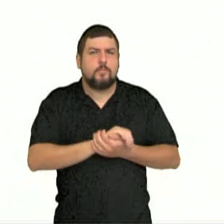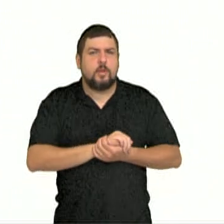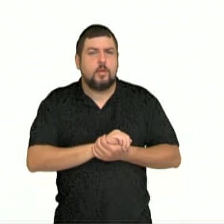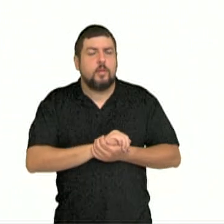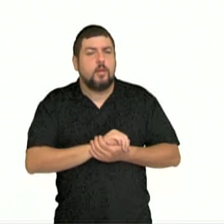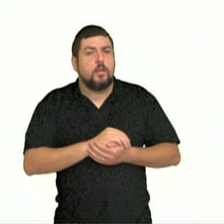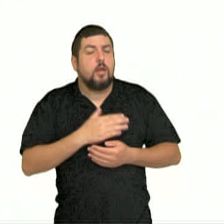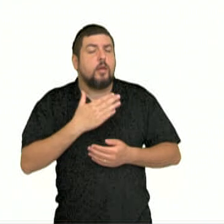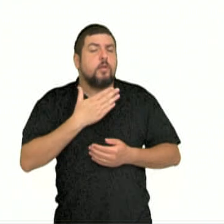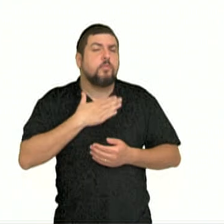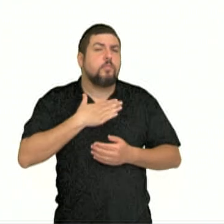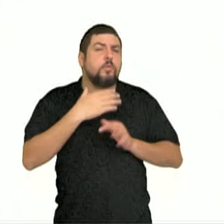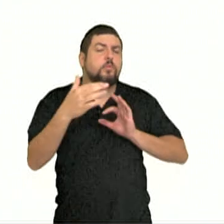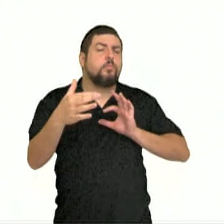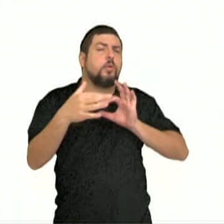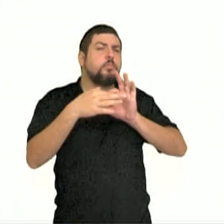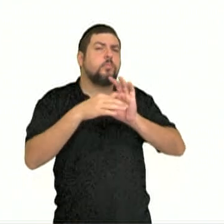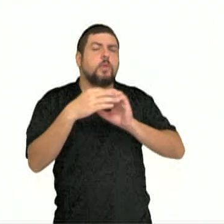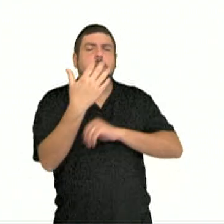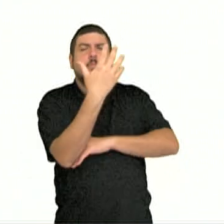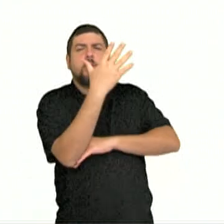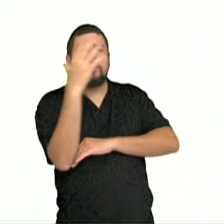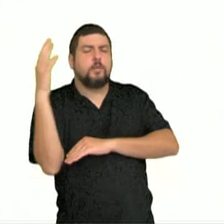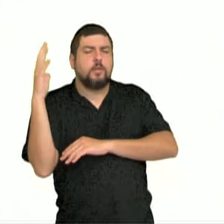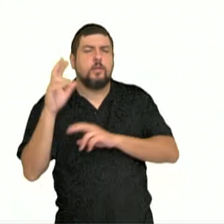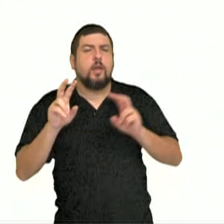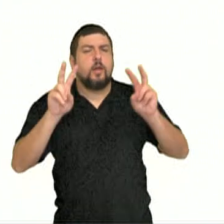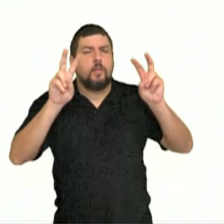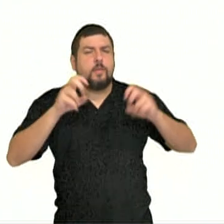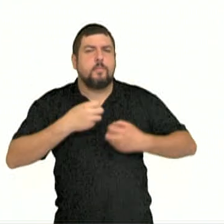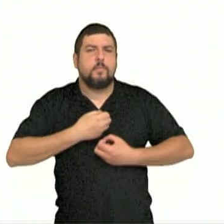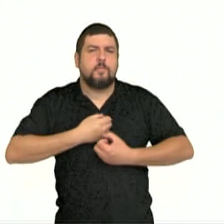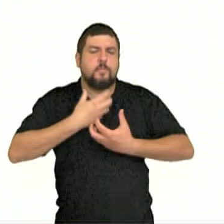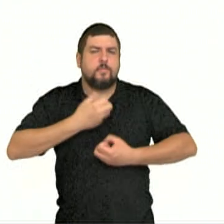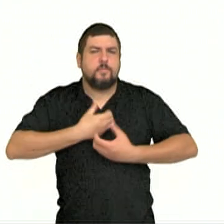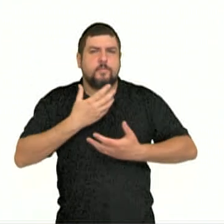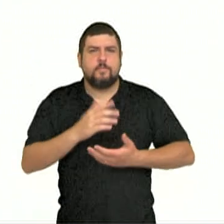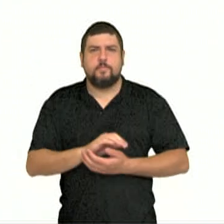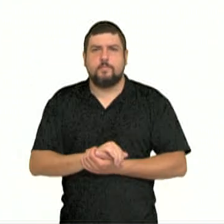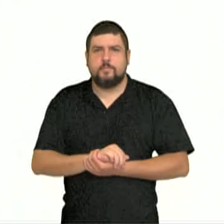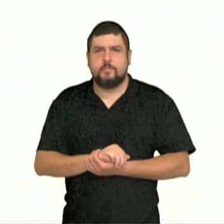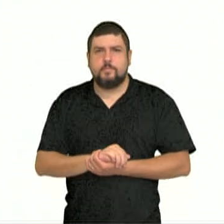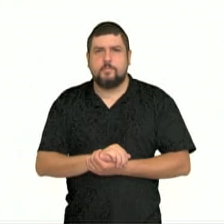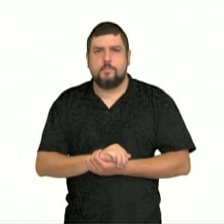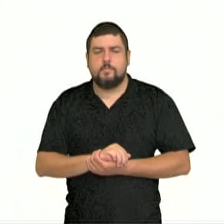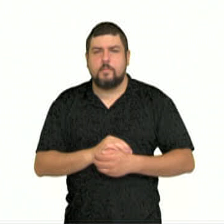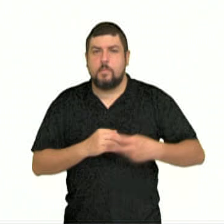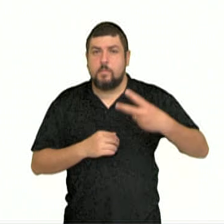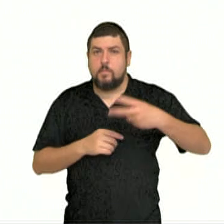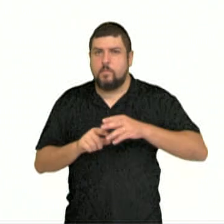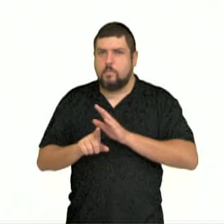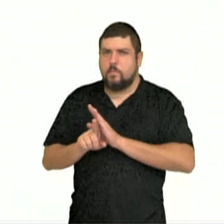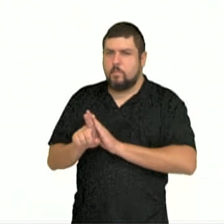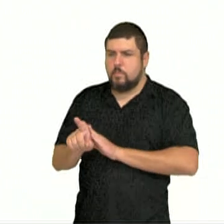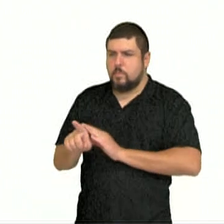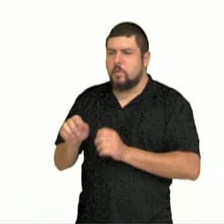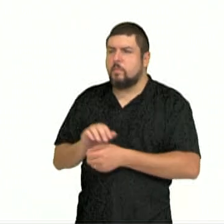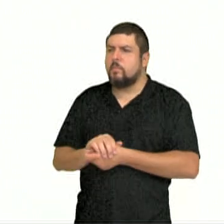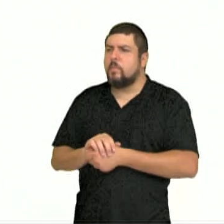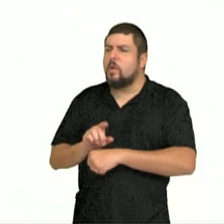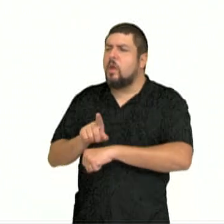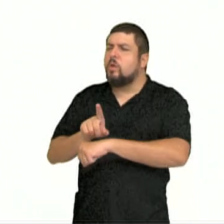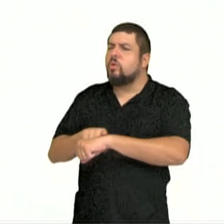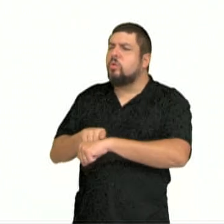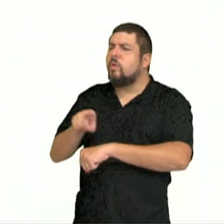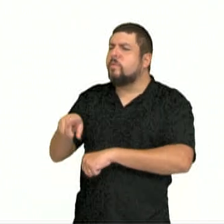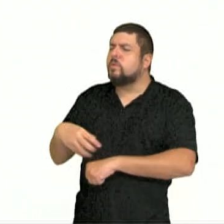minha sintonia com a natureza, tema principal da minha poesia. Daí a segunda pergunta: em que hora do dia você sente